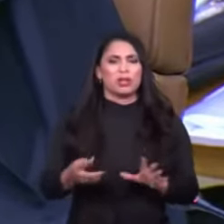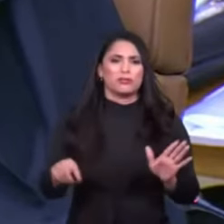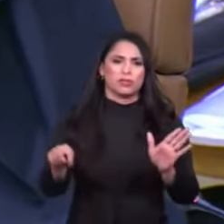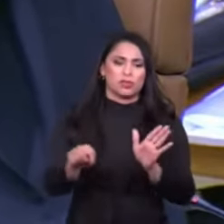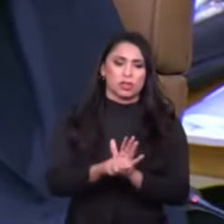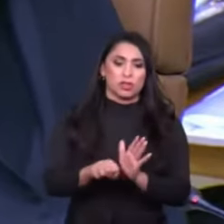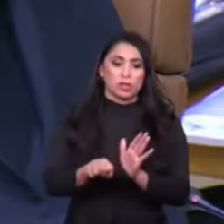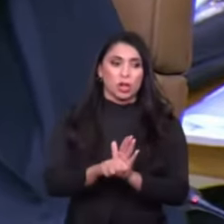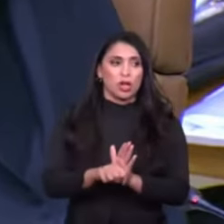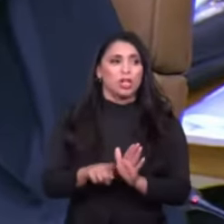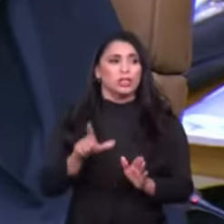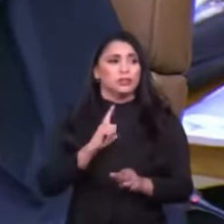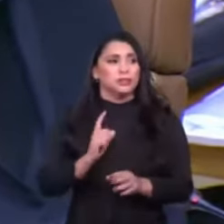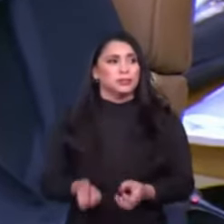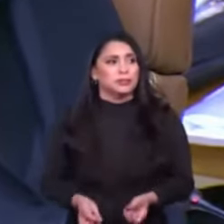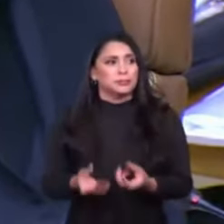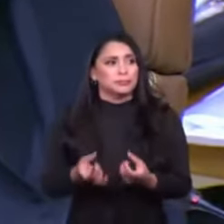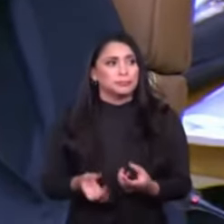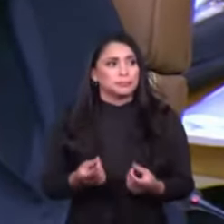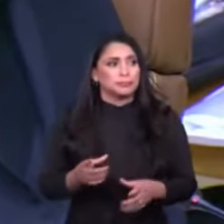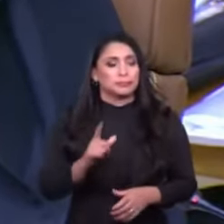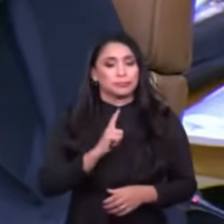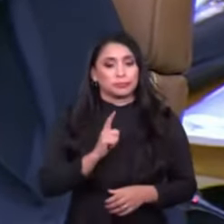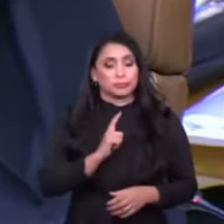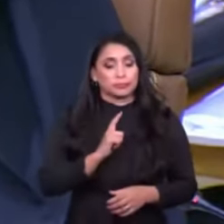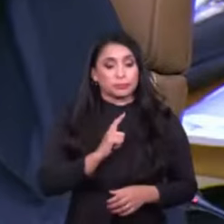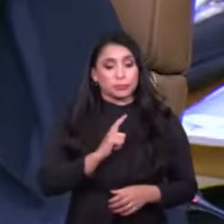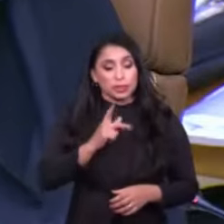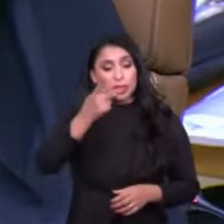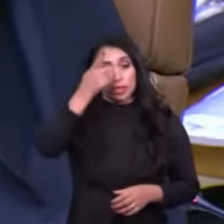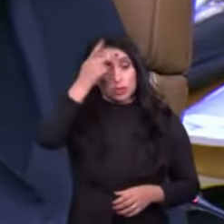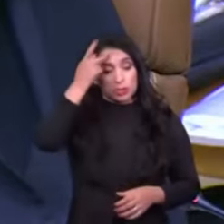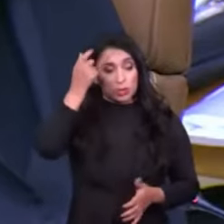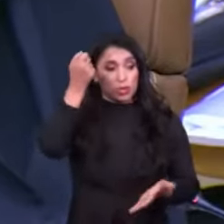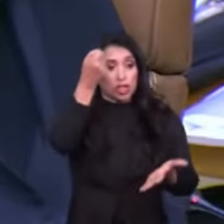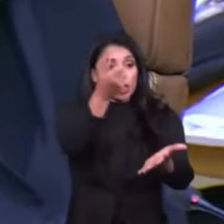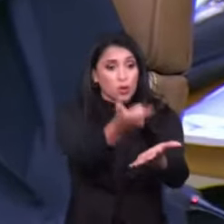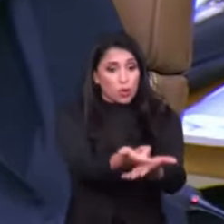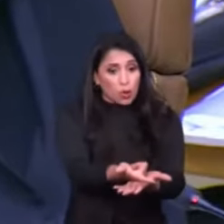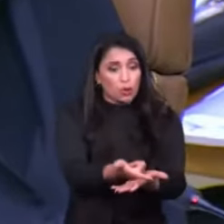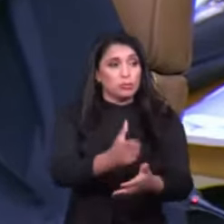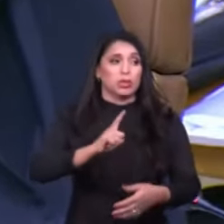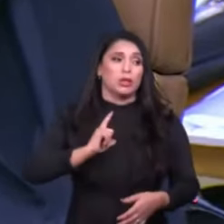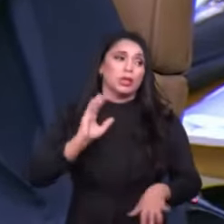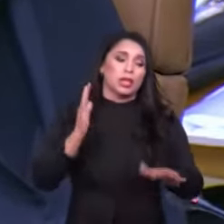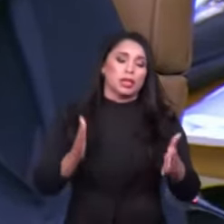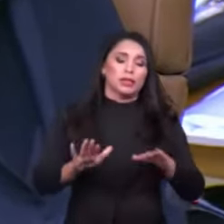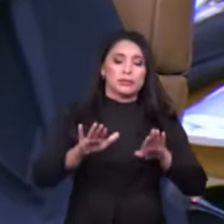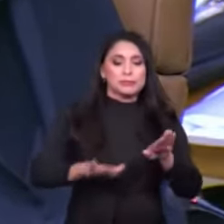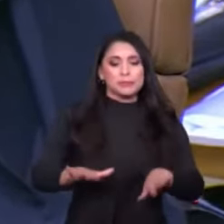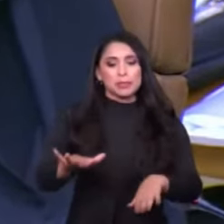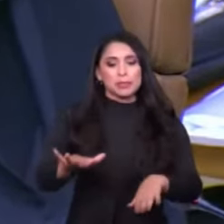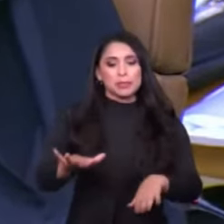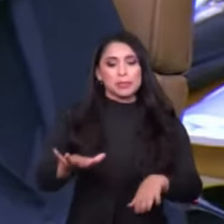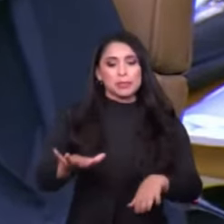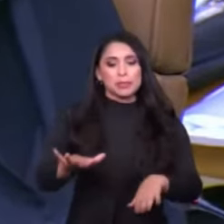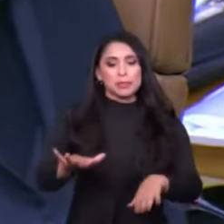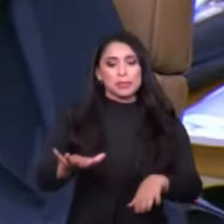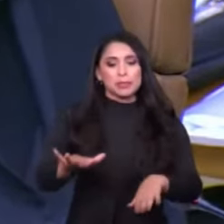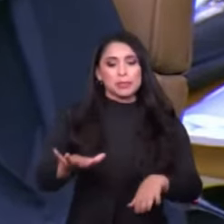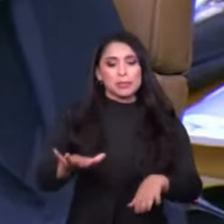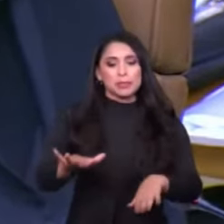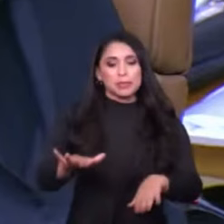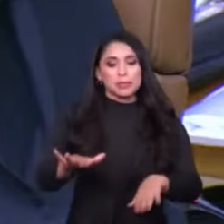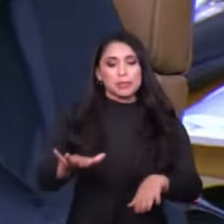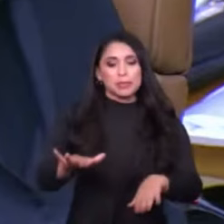proporções, acaba sendo financiado pelos usuários finais. Assim, o legislador penal, atuando em espaço de conformação que ele reservou ao constituinte